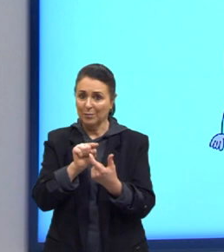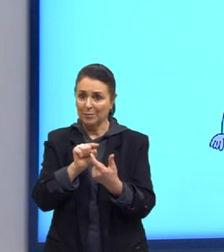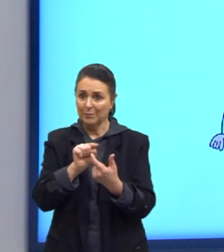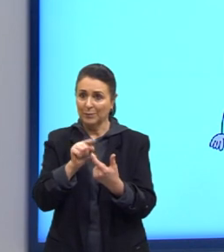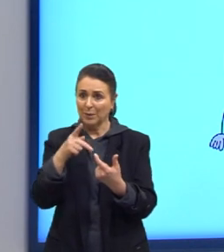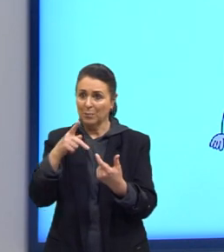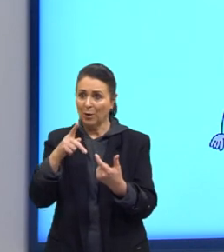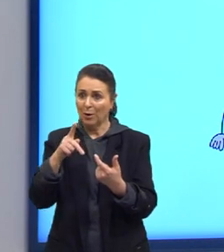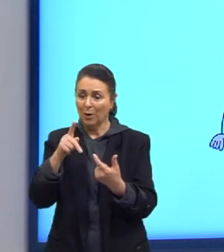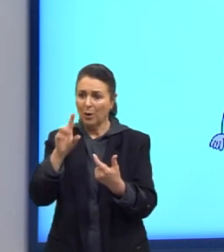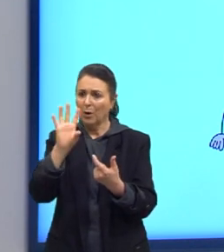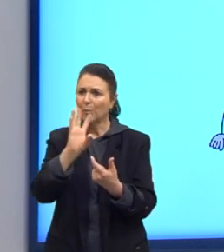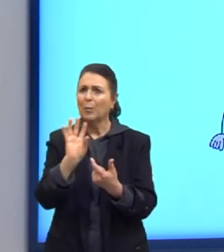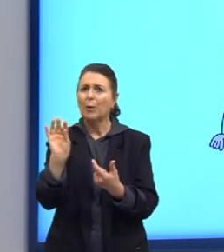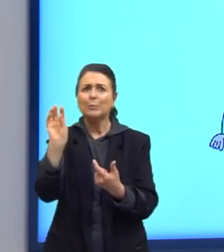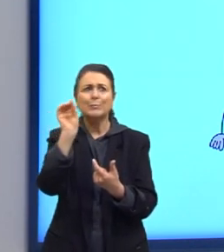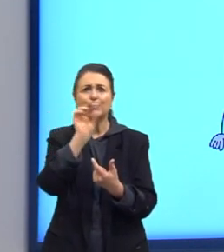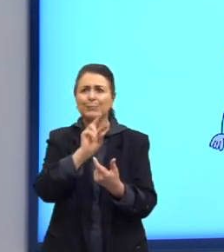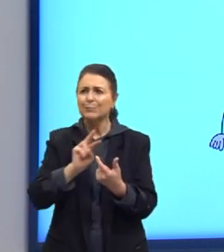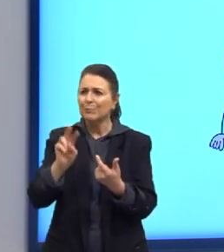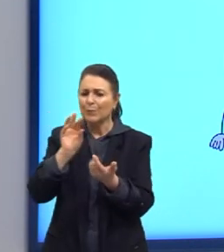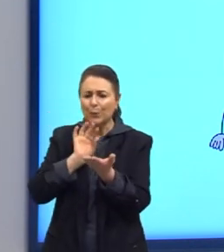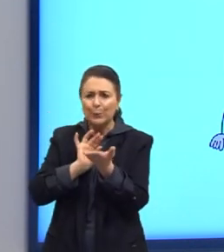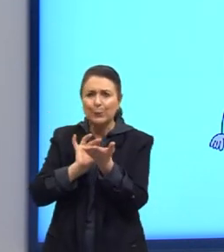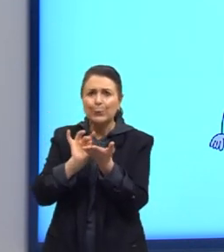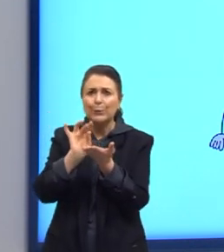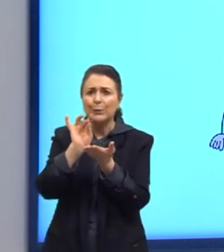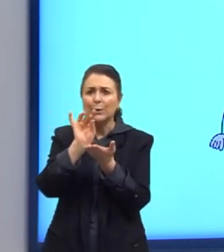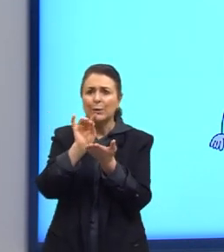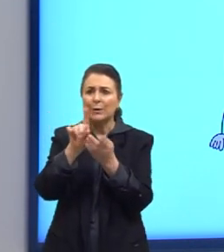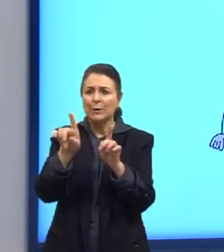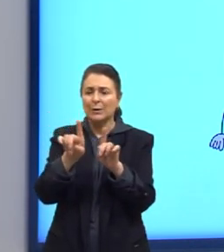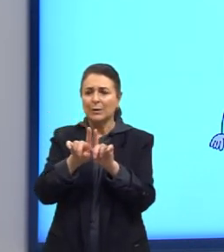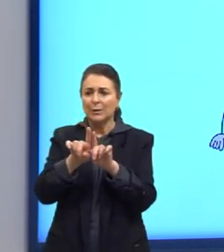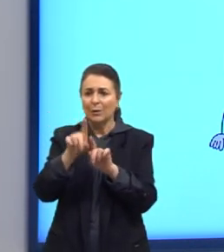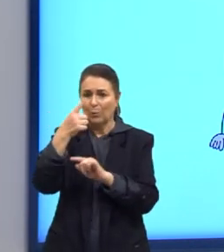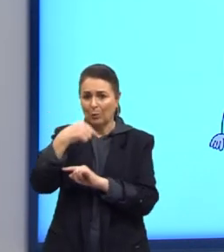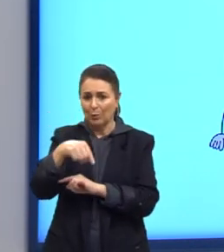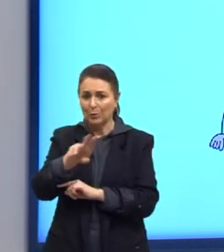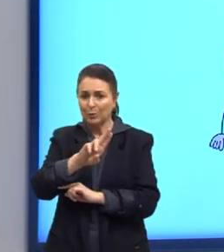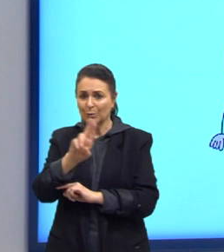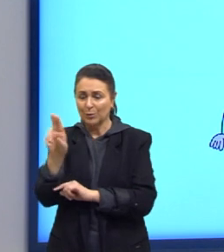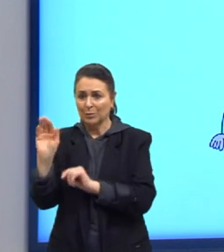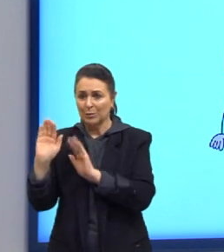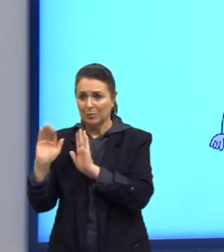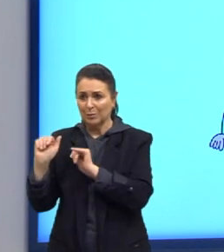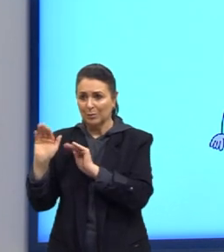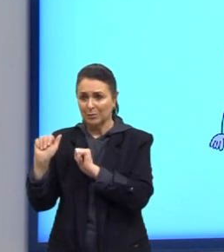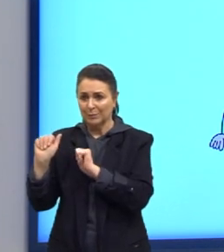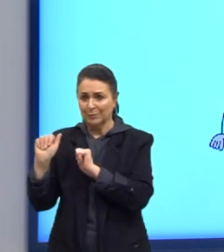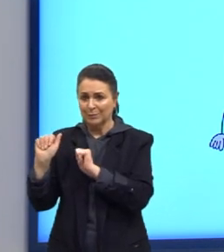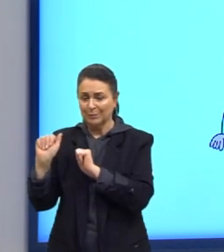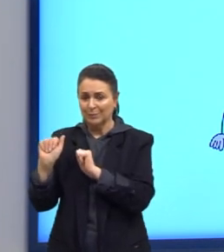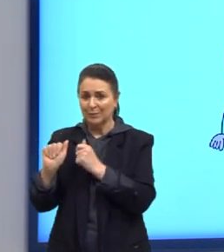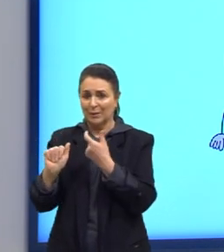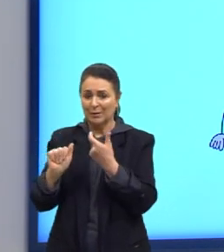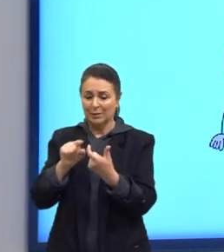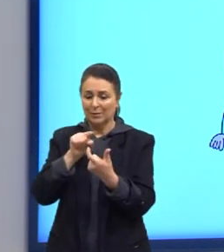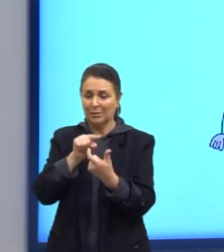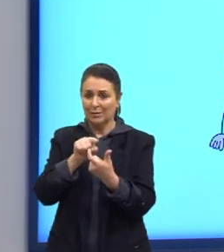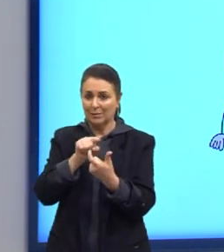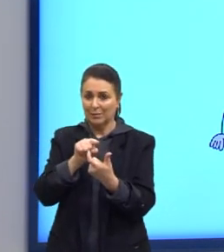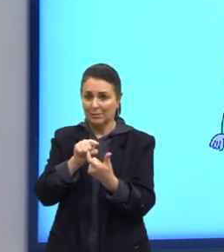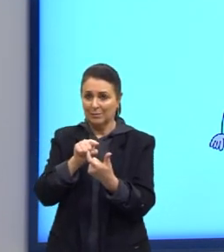pó certo purple poivo a palavrinha